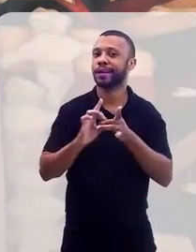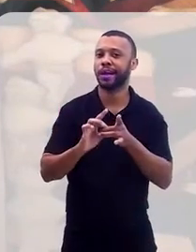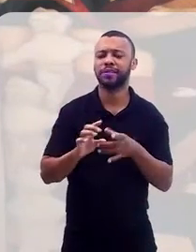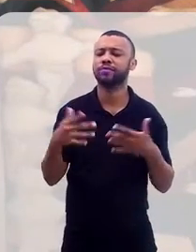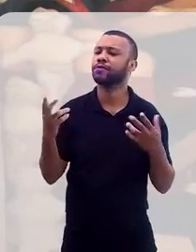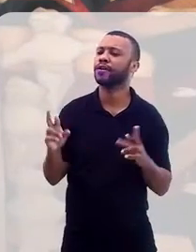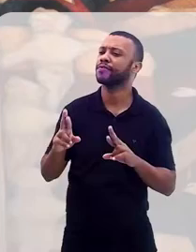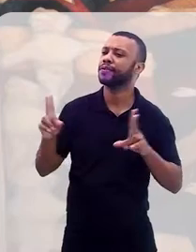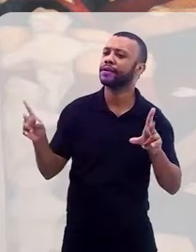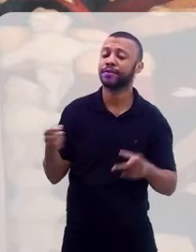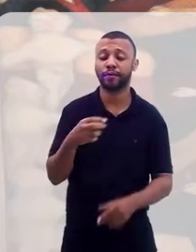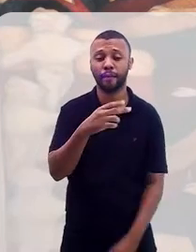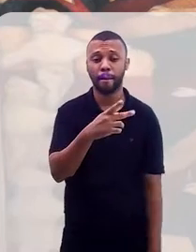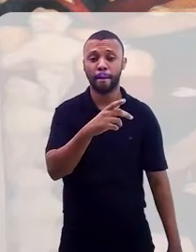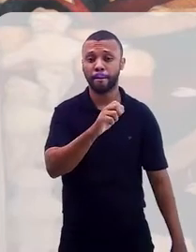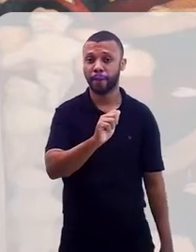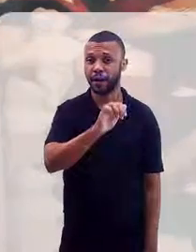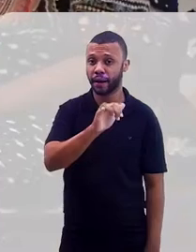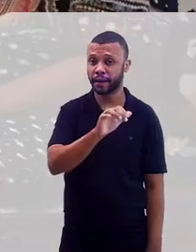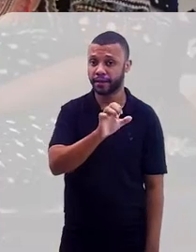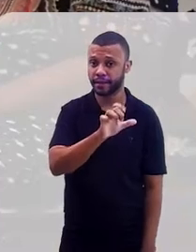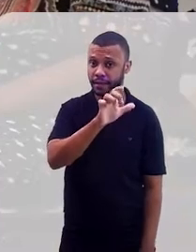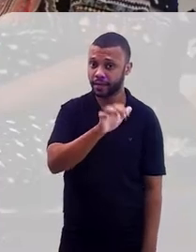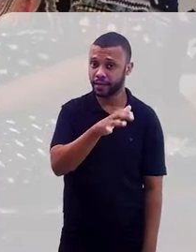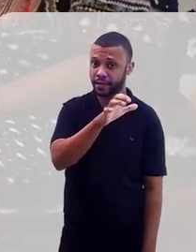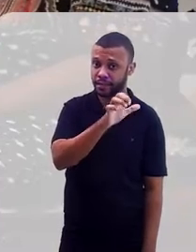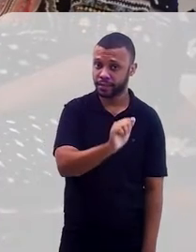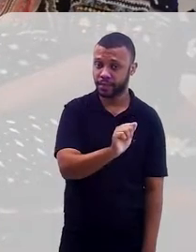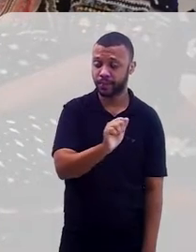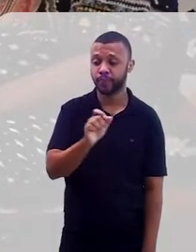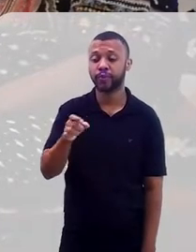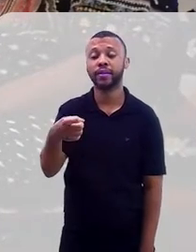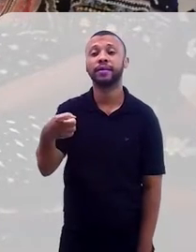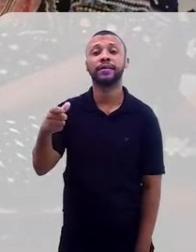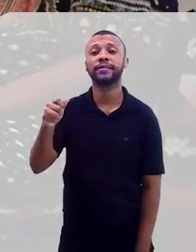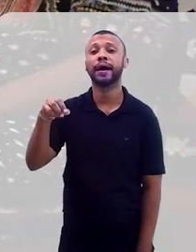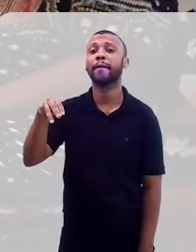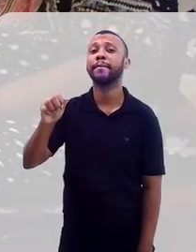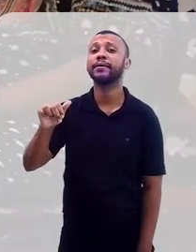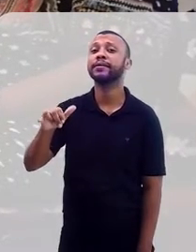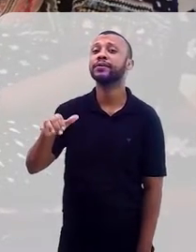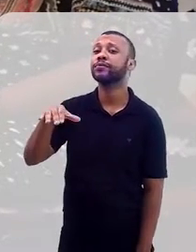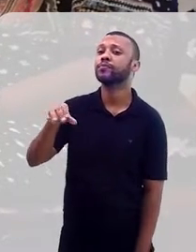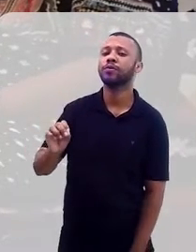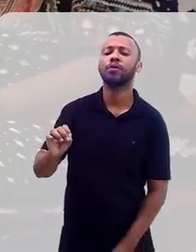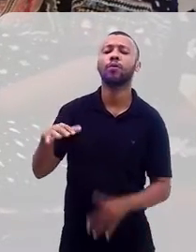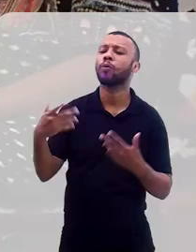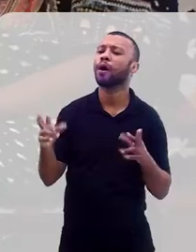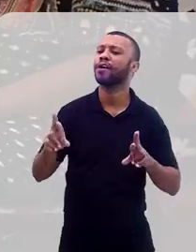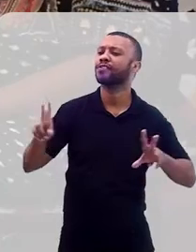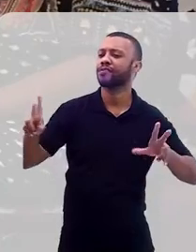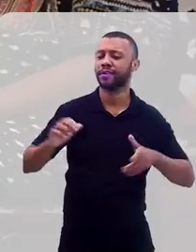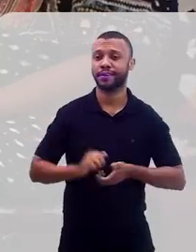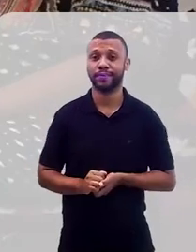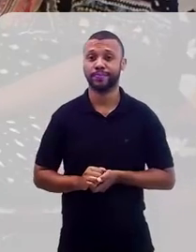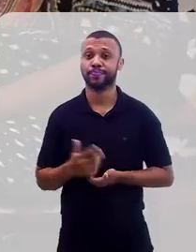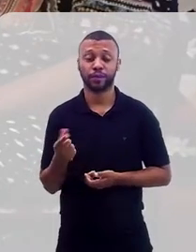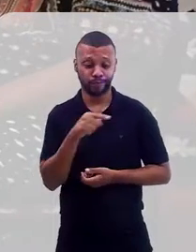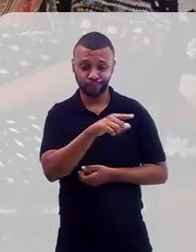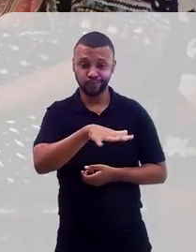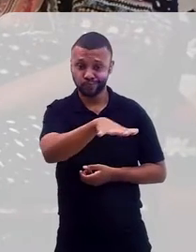a pajelança a pajelança ela tá ligada às tradições brasileiras